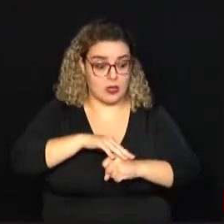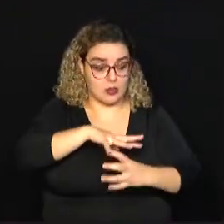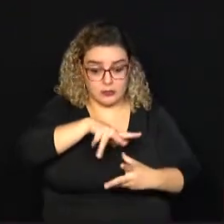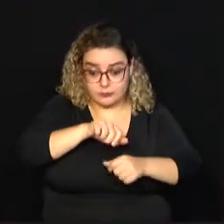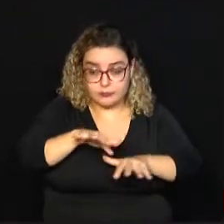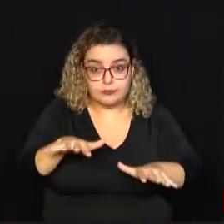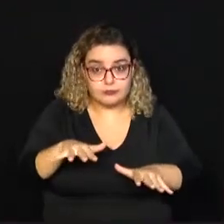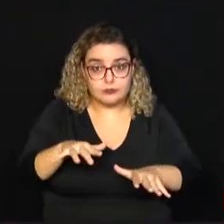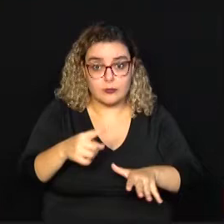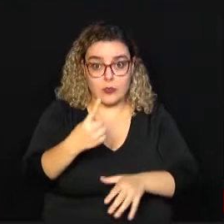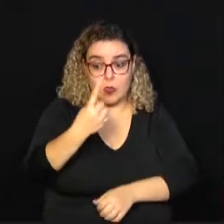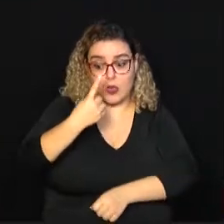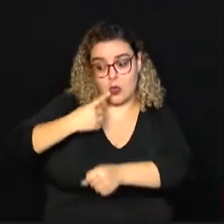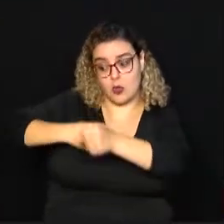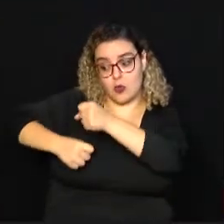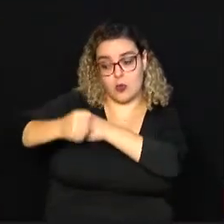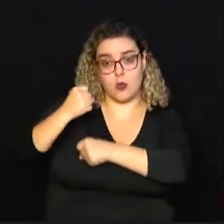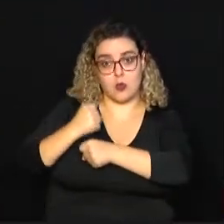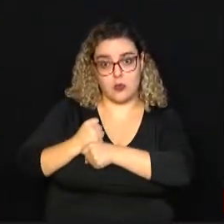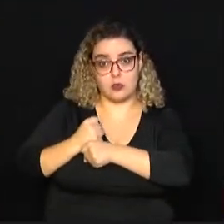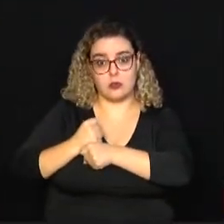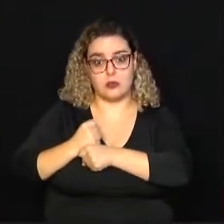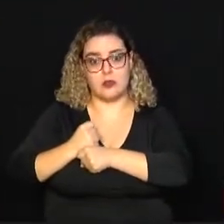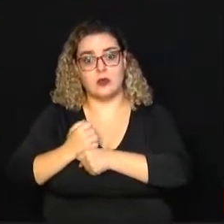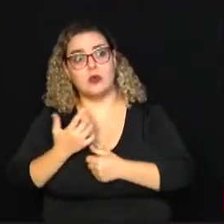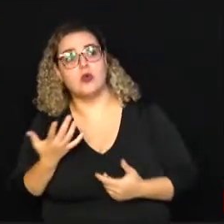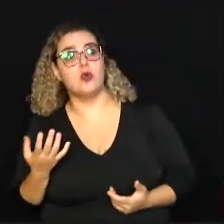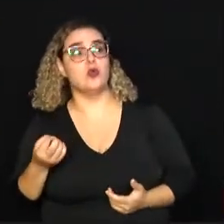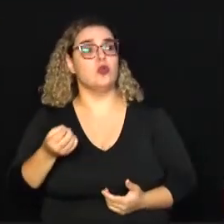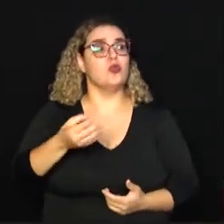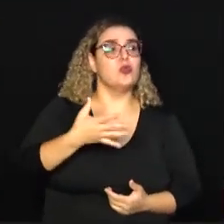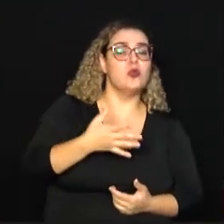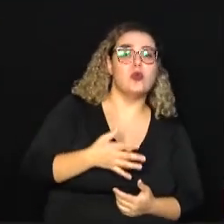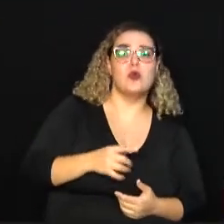um ano atrás era incerto, novo,